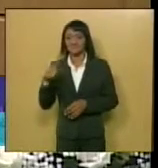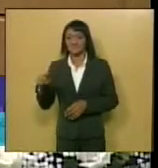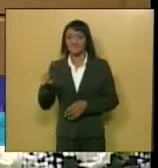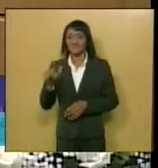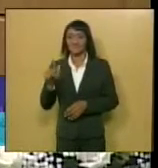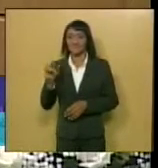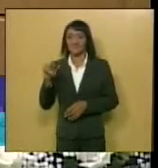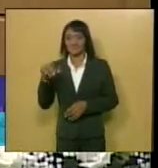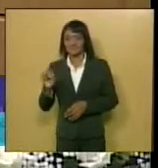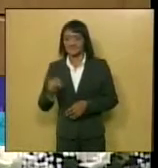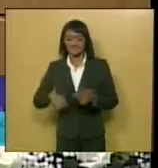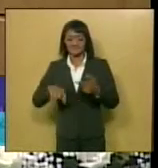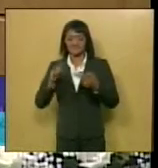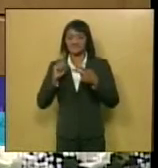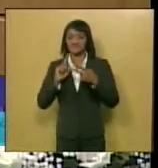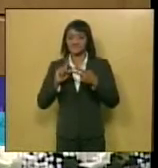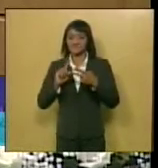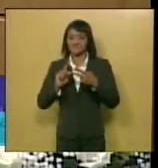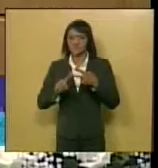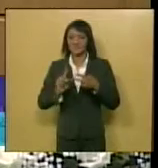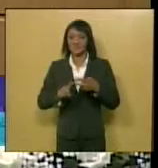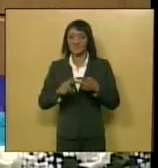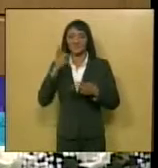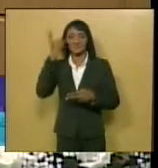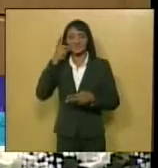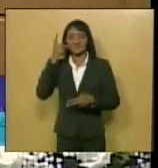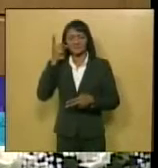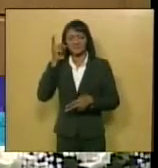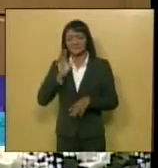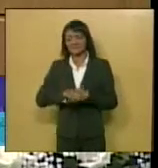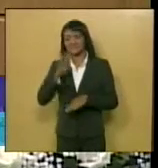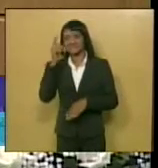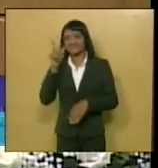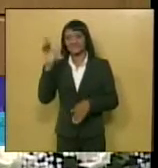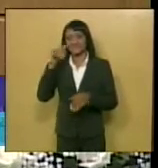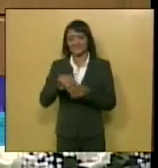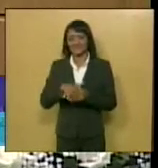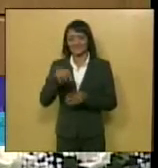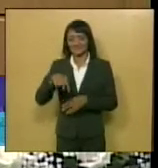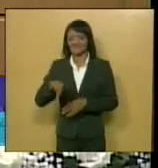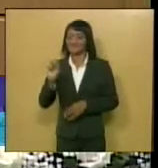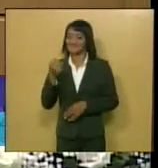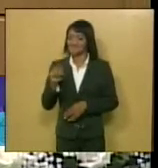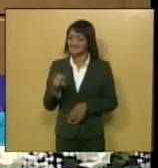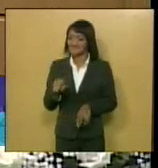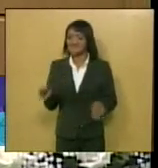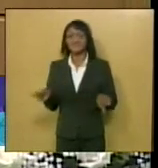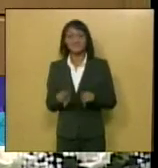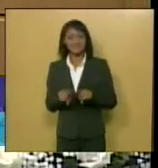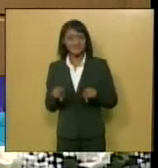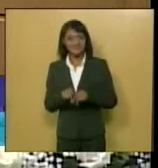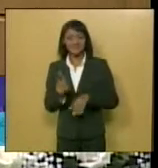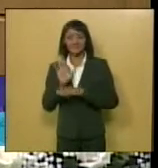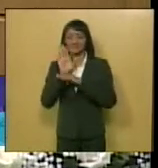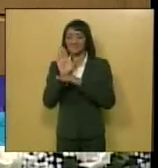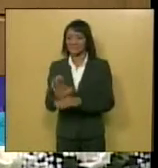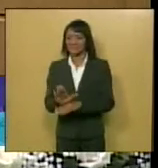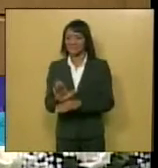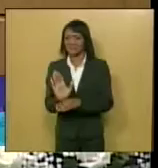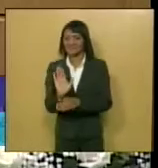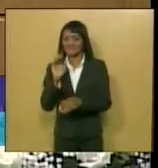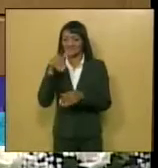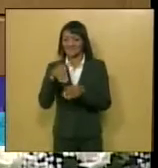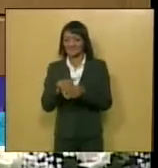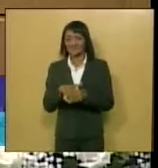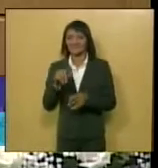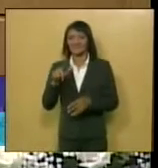segundo deputado estadual mais votado de Sergipe, bem como ajudou a eleger